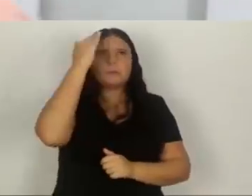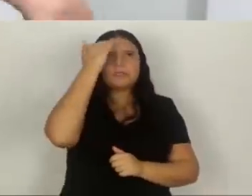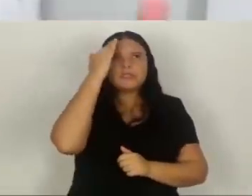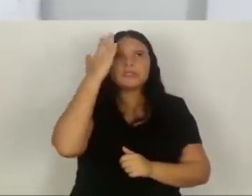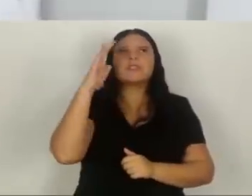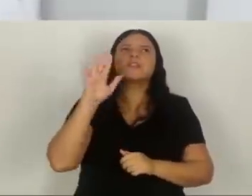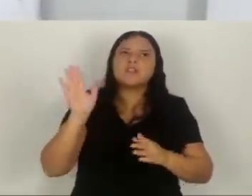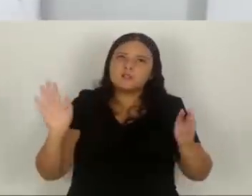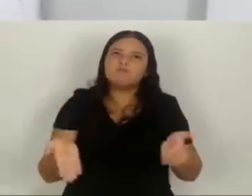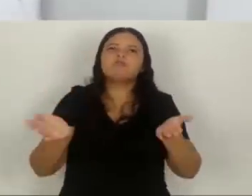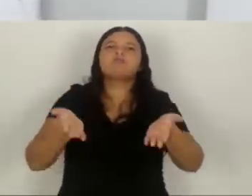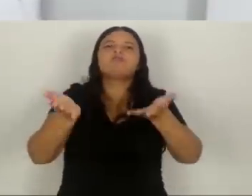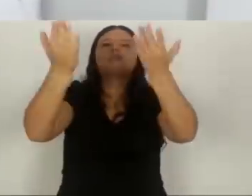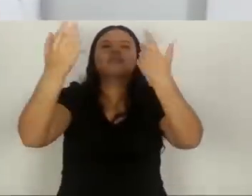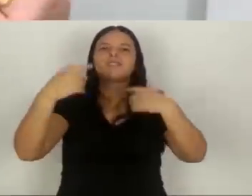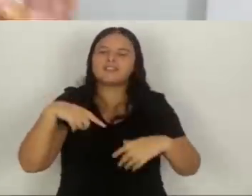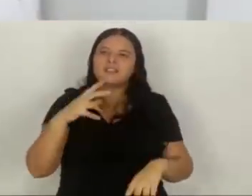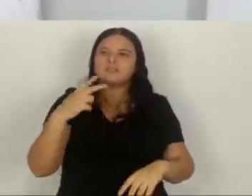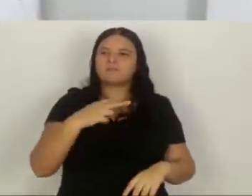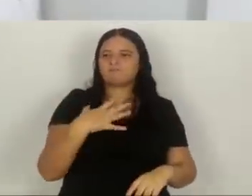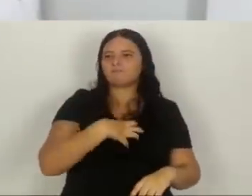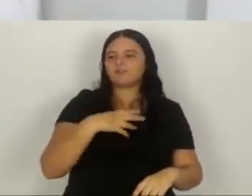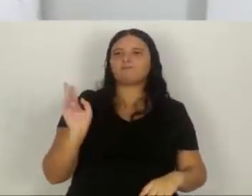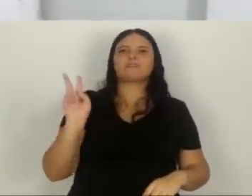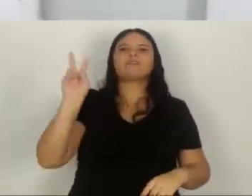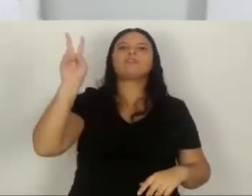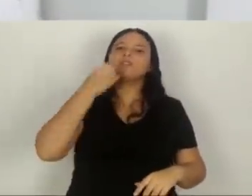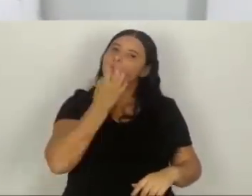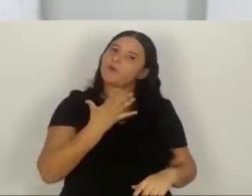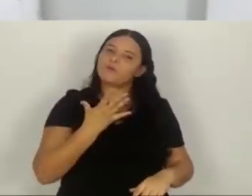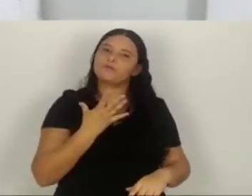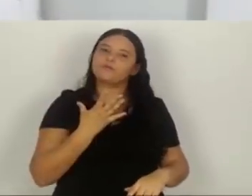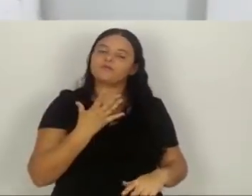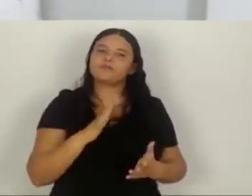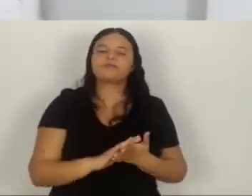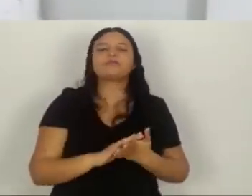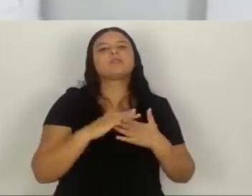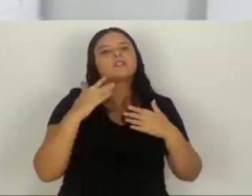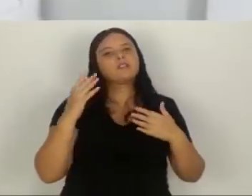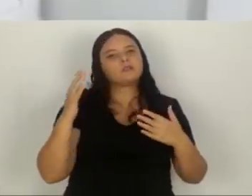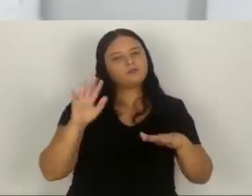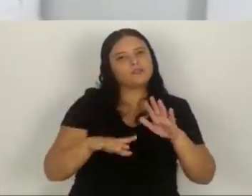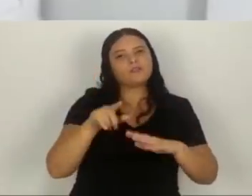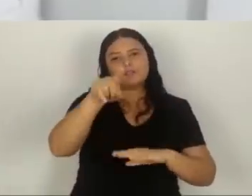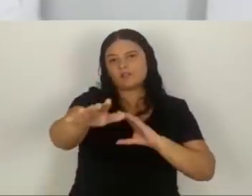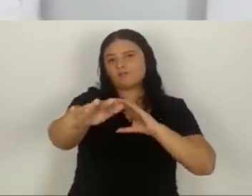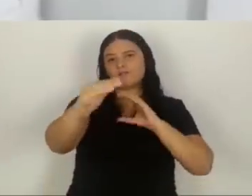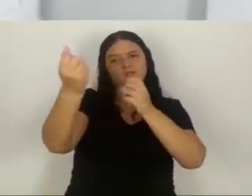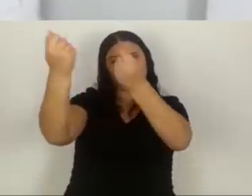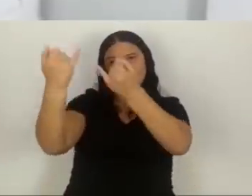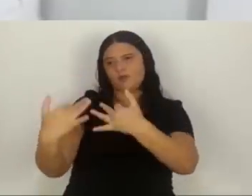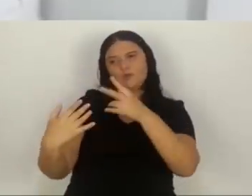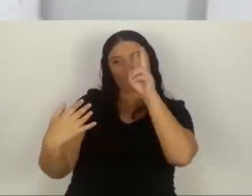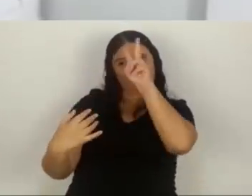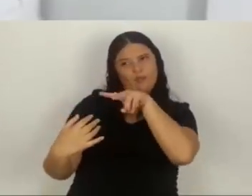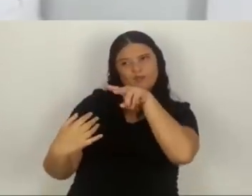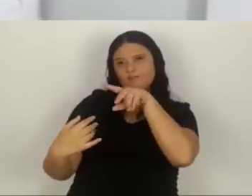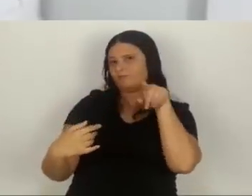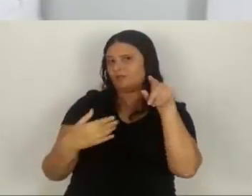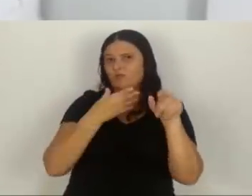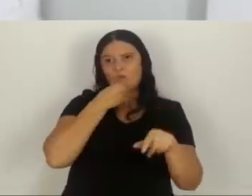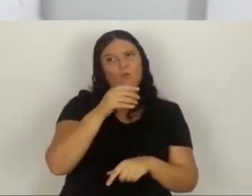me impulsiona para cima, ele me deixa ser eu mesma. Né? Pelas poucas linhas que você escreveu, ele não faz nada disso. Então